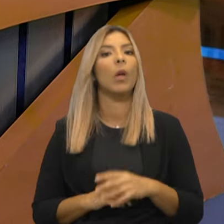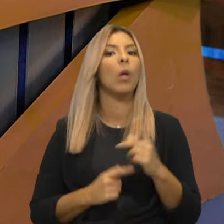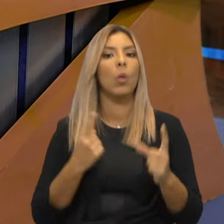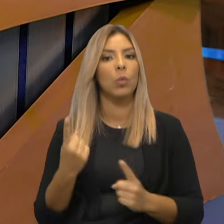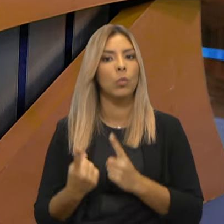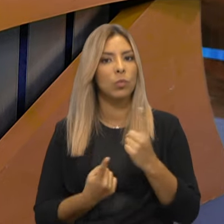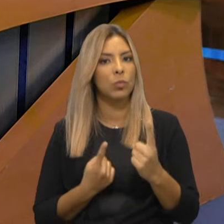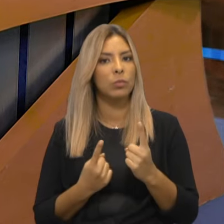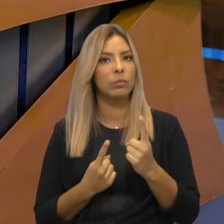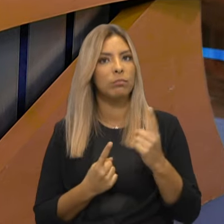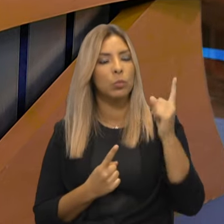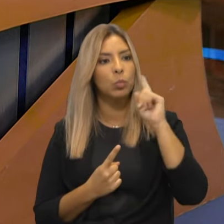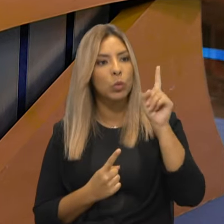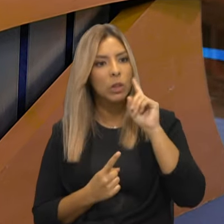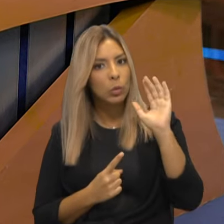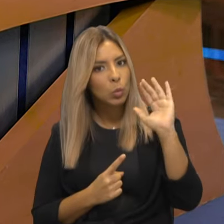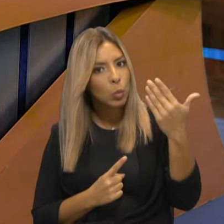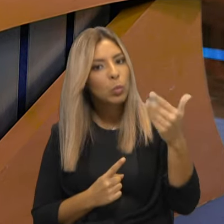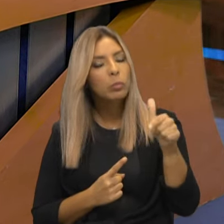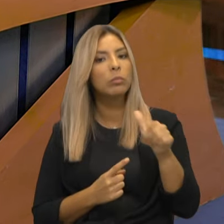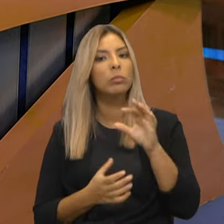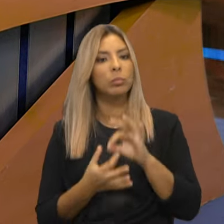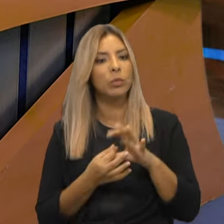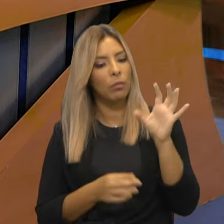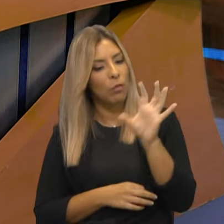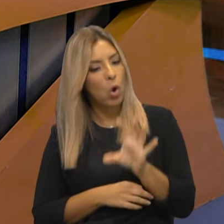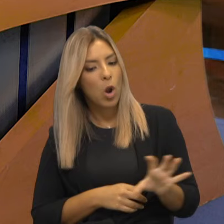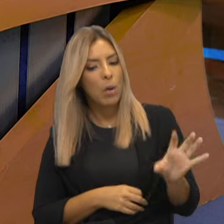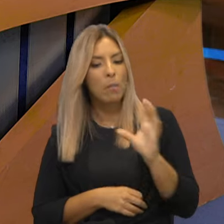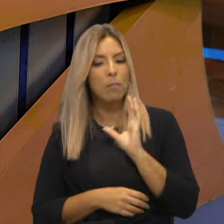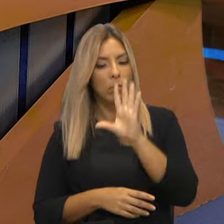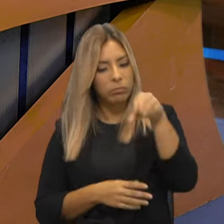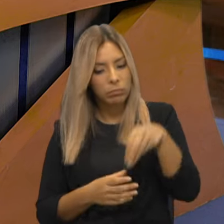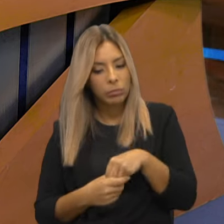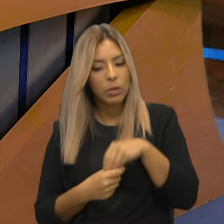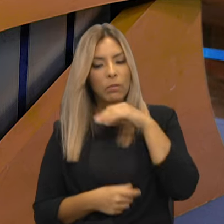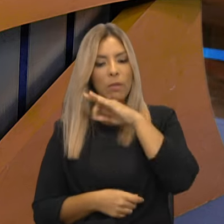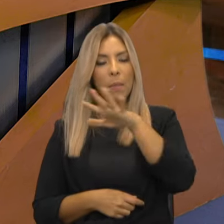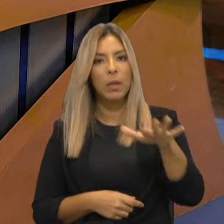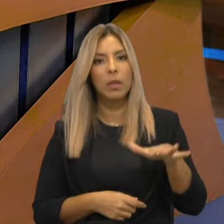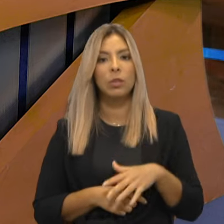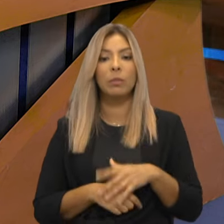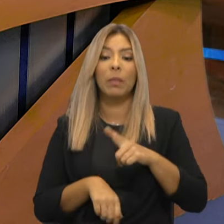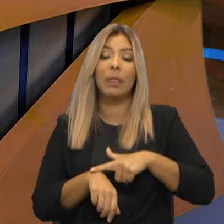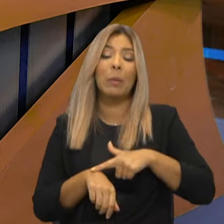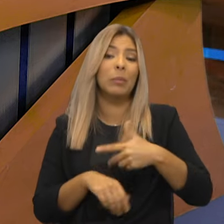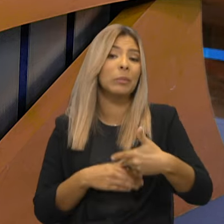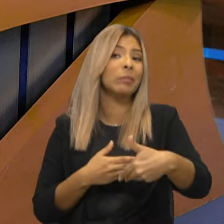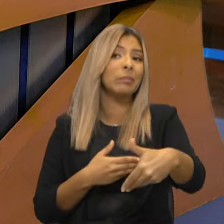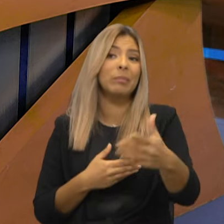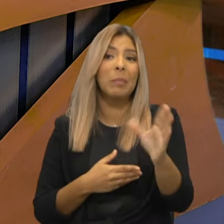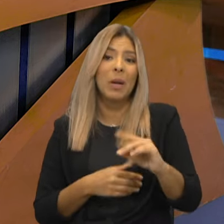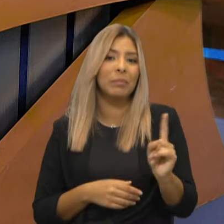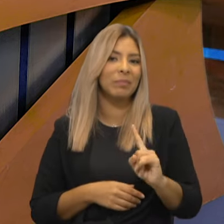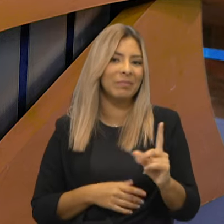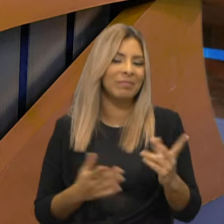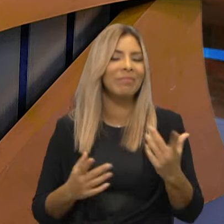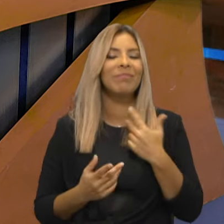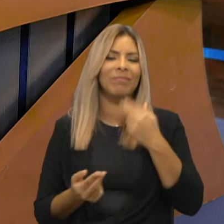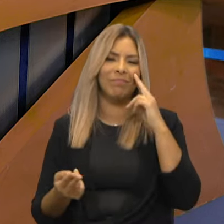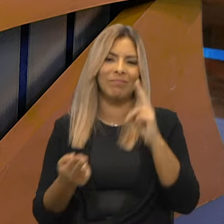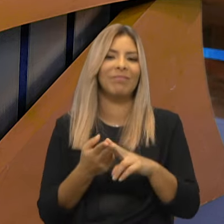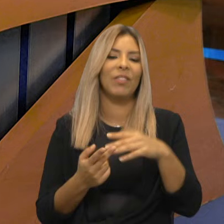são cruciais nesta abordagem da catequese e do envolvimento das famílias. Não podemos ir mais longe para já, mas voltaremos a conversar